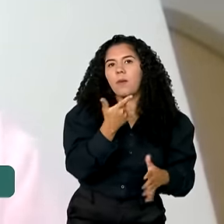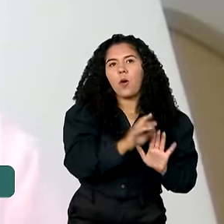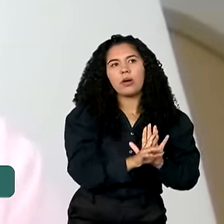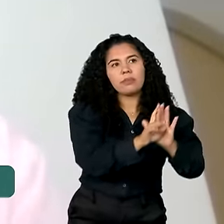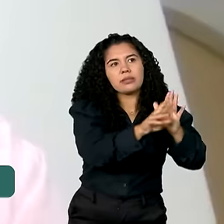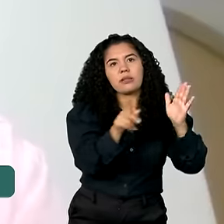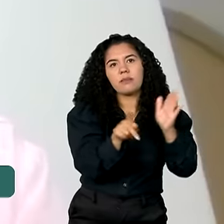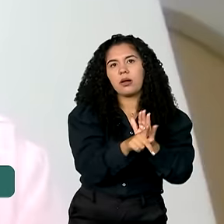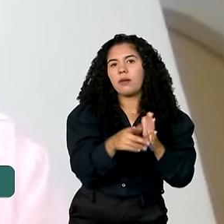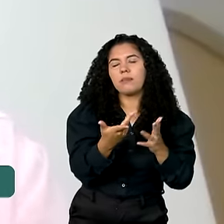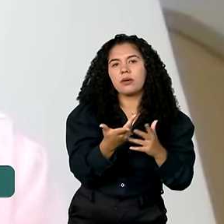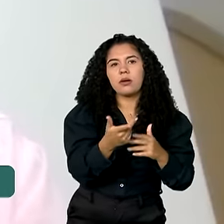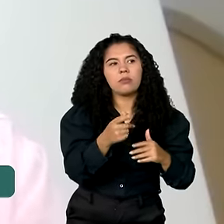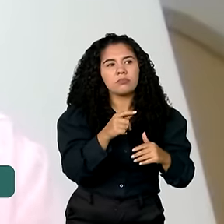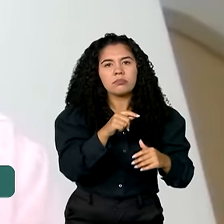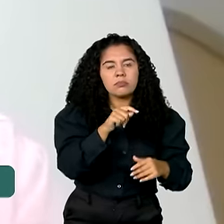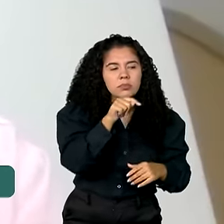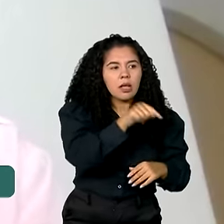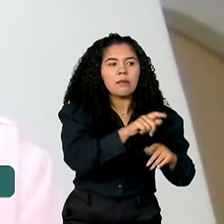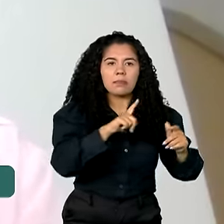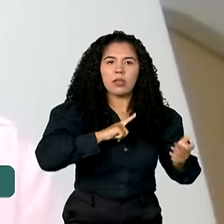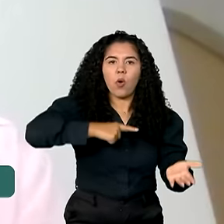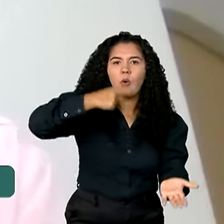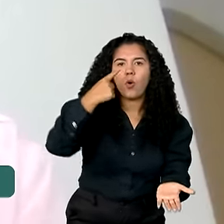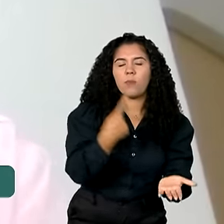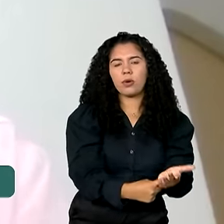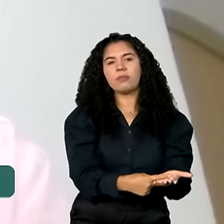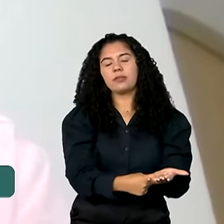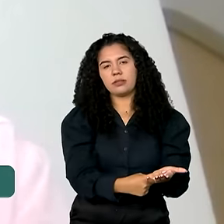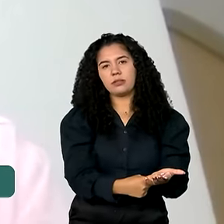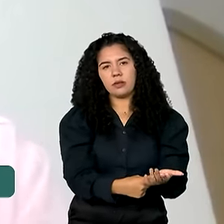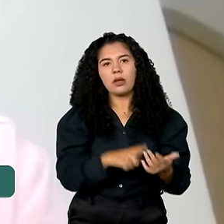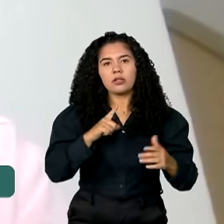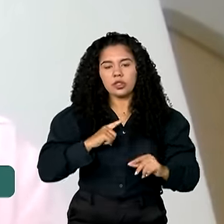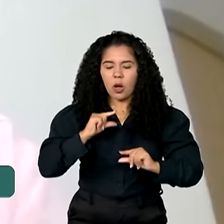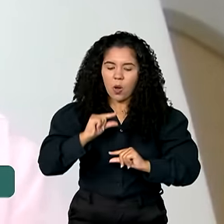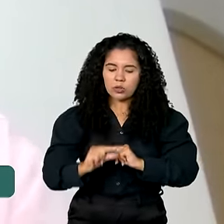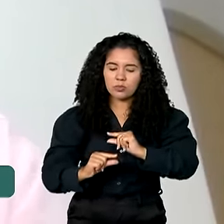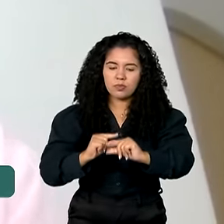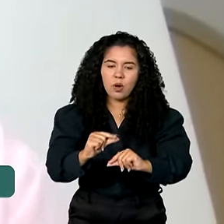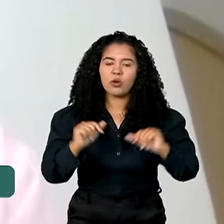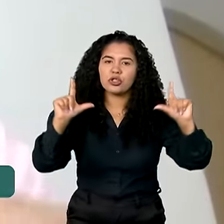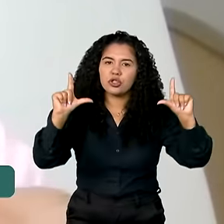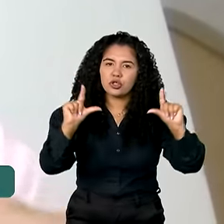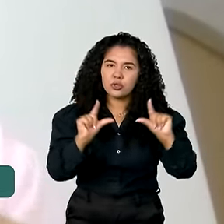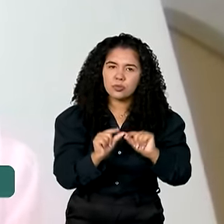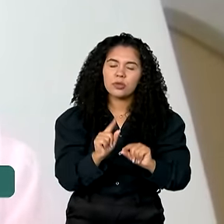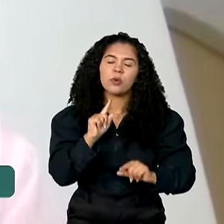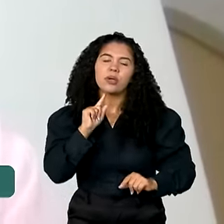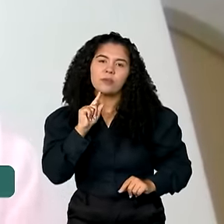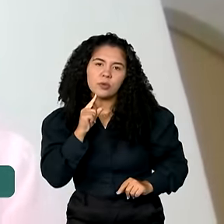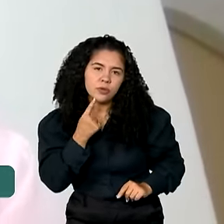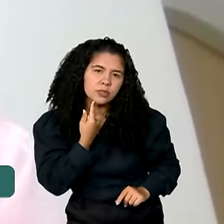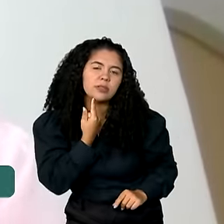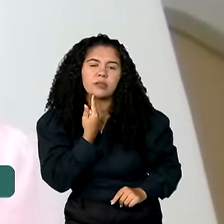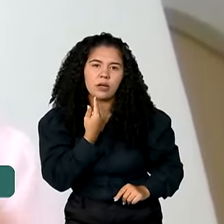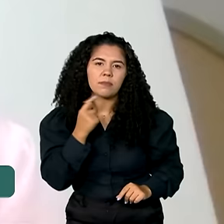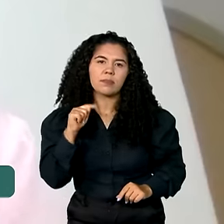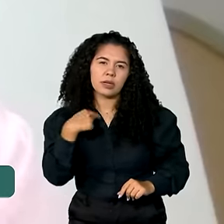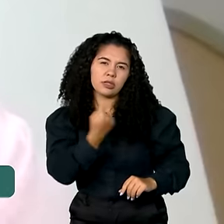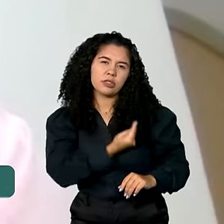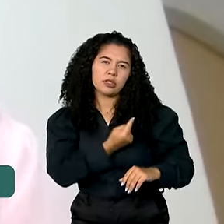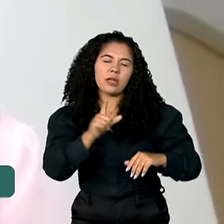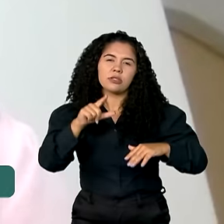se exceda, mas ele tem o compromisso de progressivamente reduzindo as emissões até um patamar que a gente considere que é um